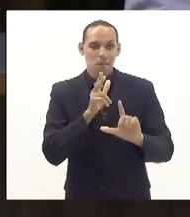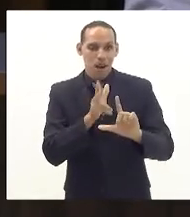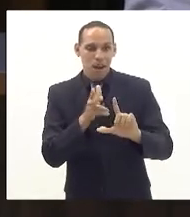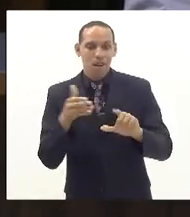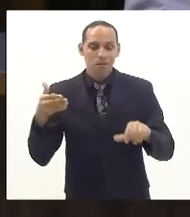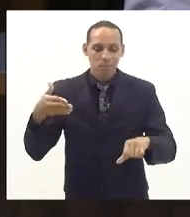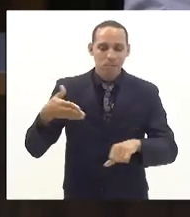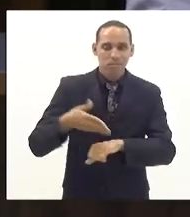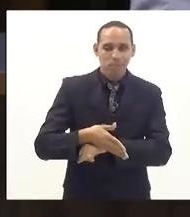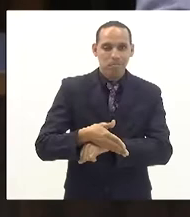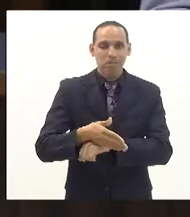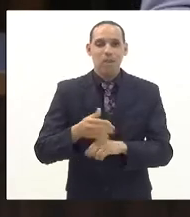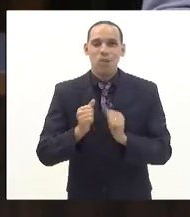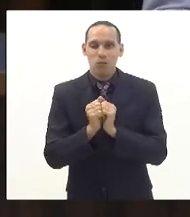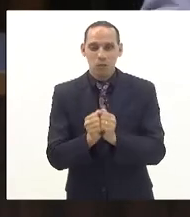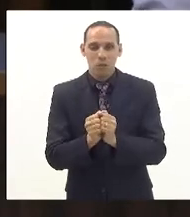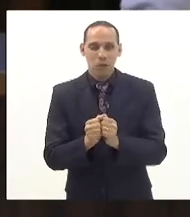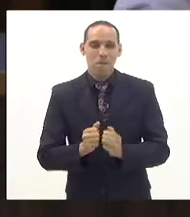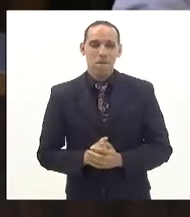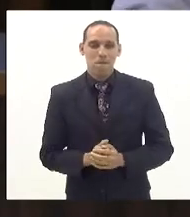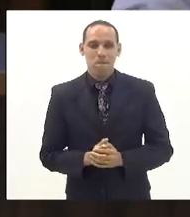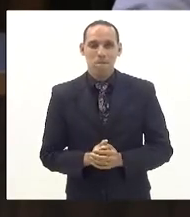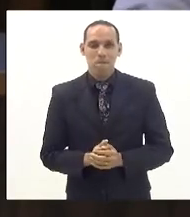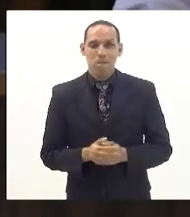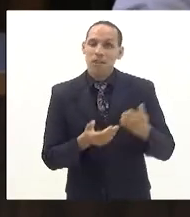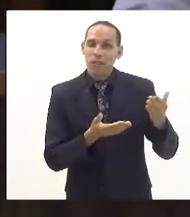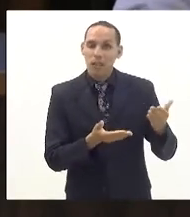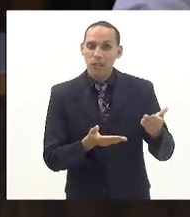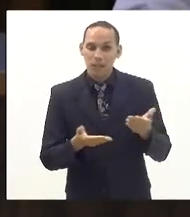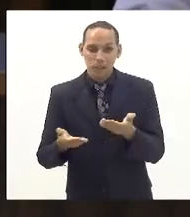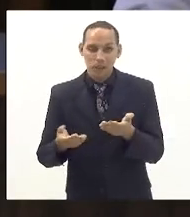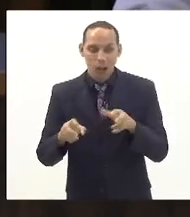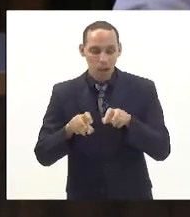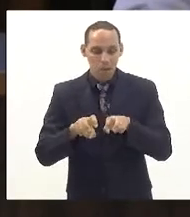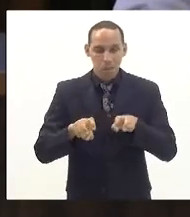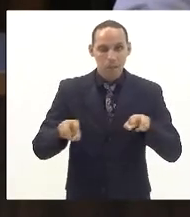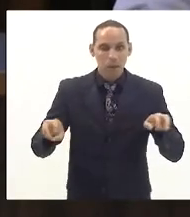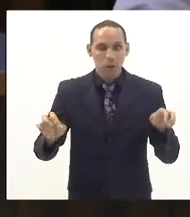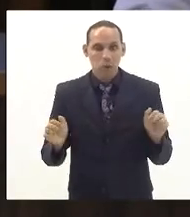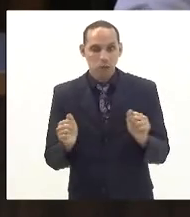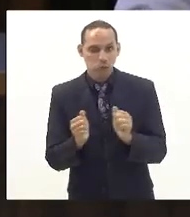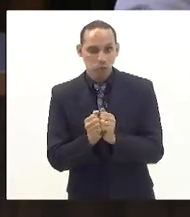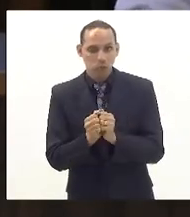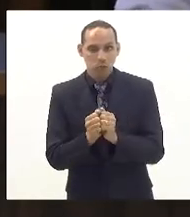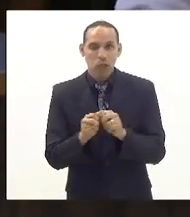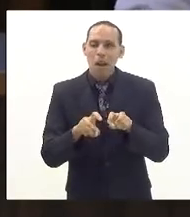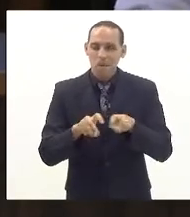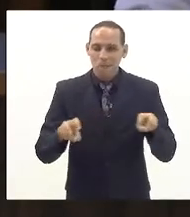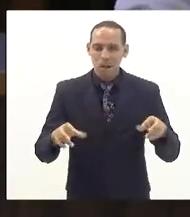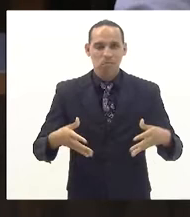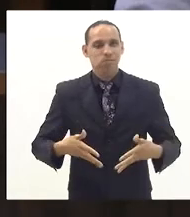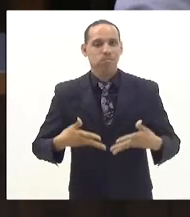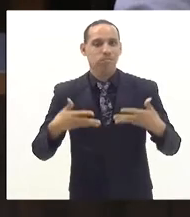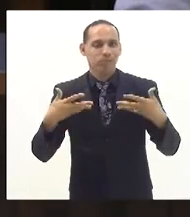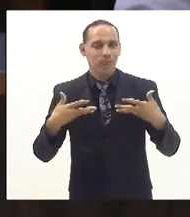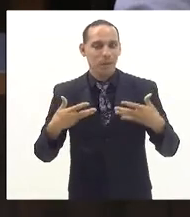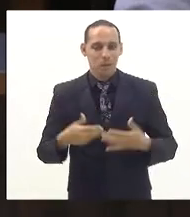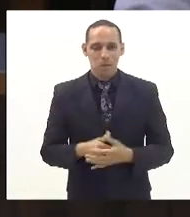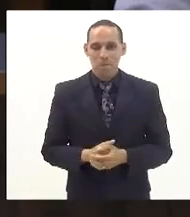ele estará aqui conosco. Convido aqui para compor a nossa mesa de honra